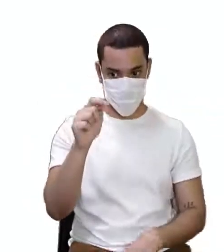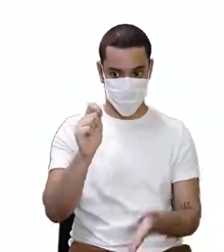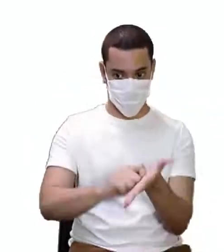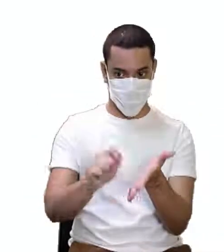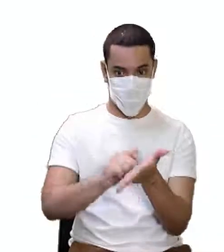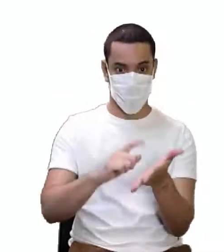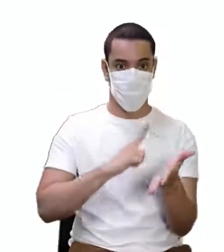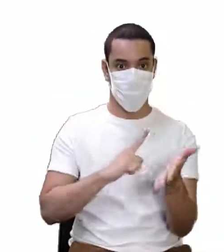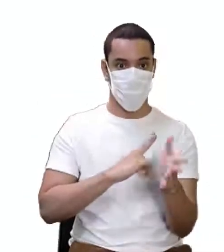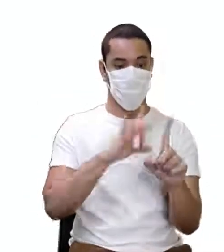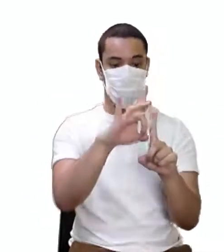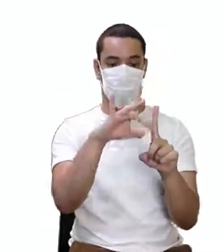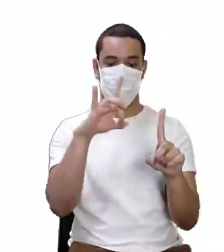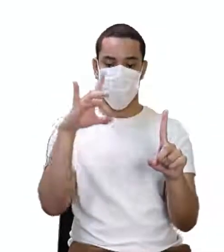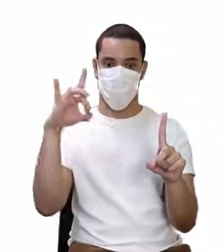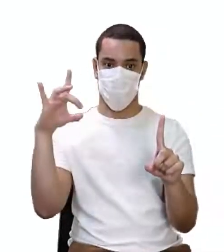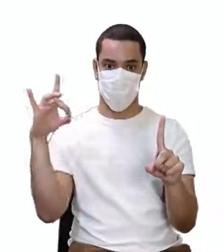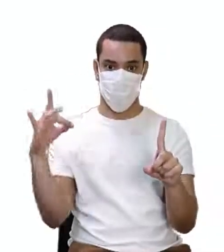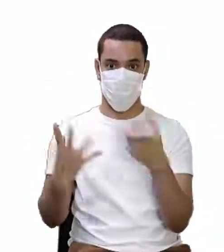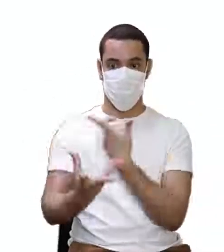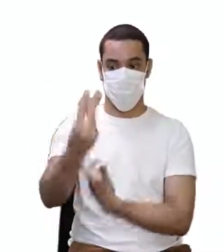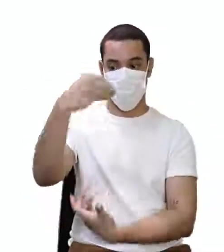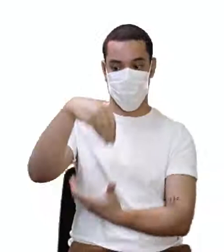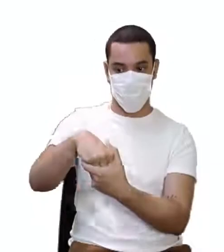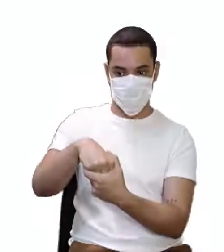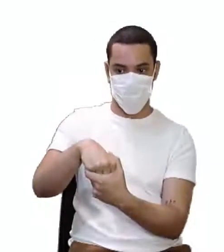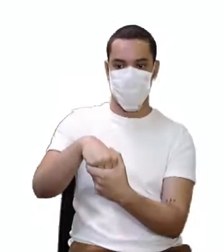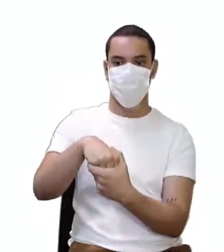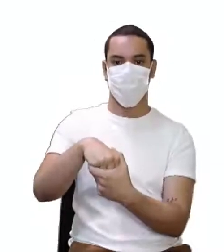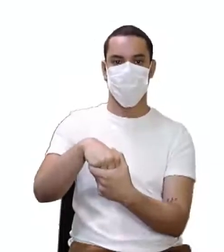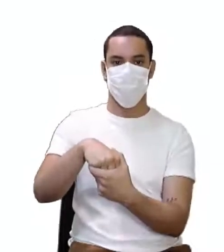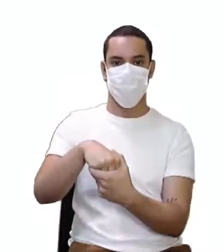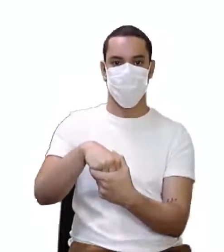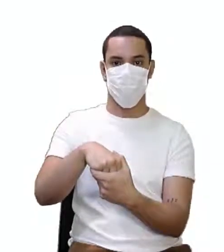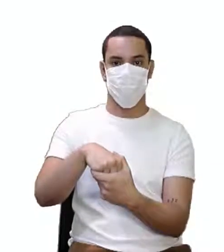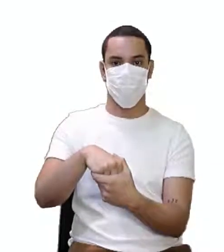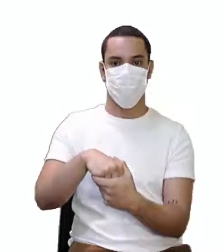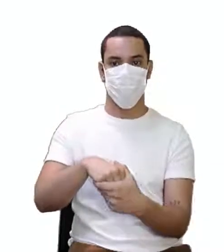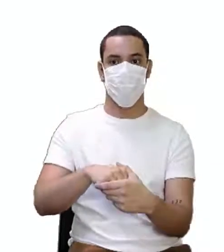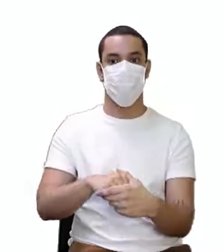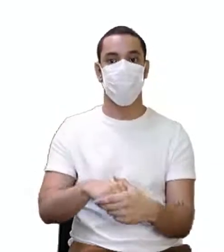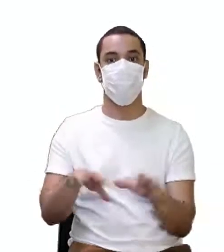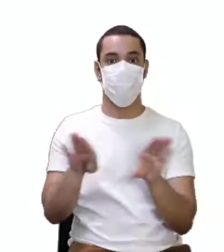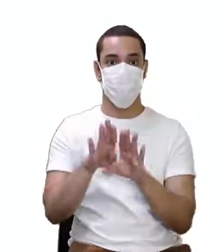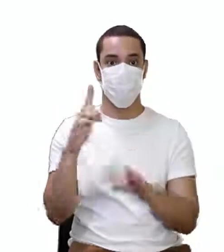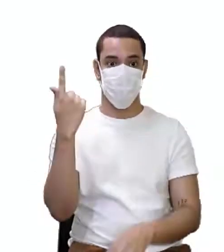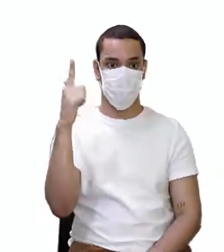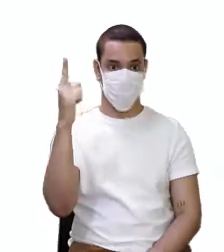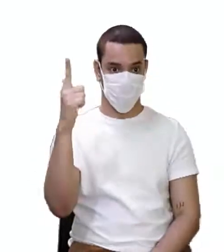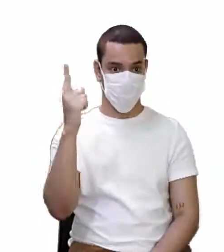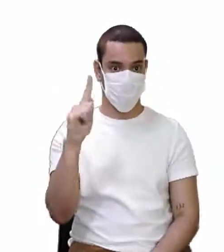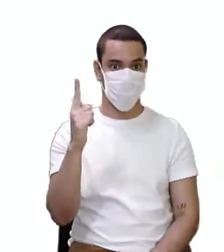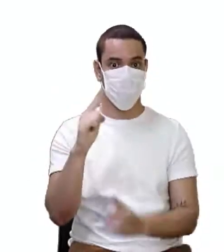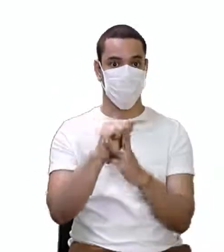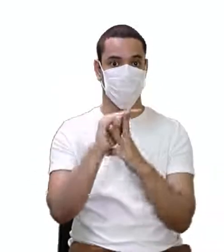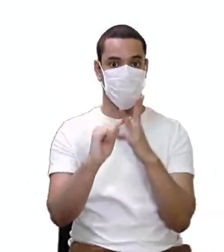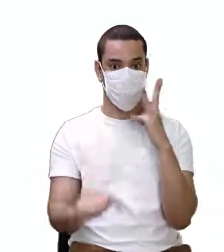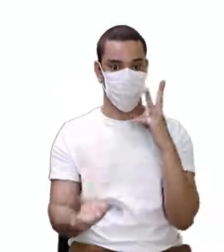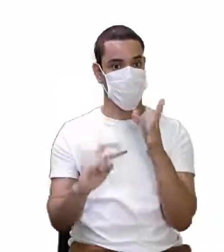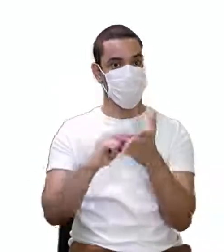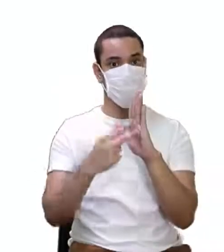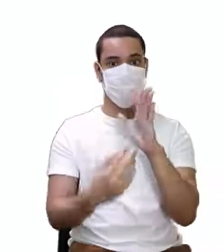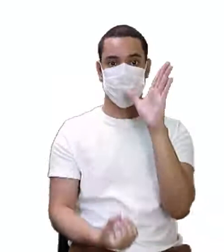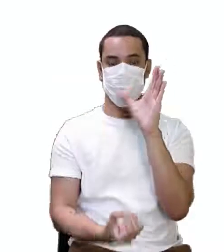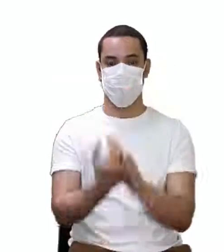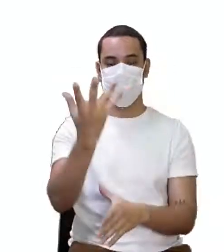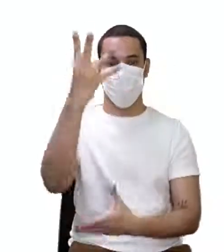o isolamento externo, extrínseco ou geográfico. São as 3 coisas que querem dizer a mesma coisa,